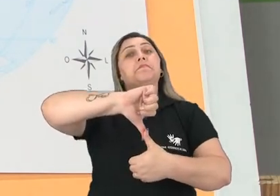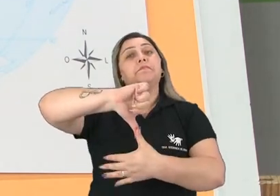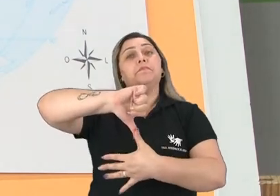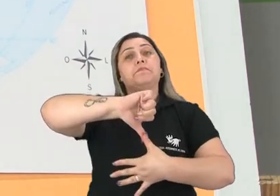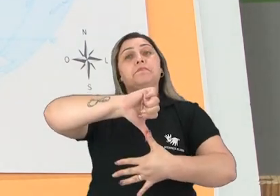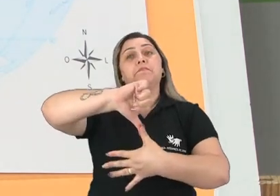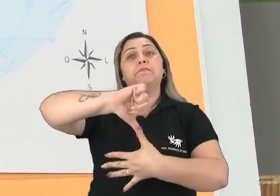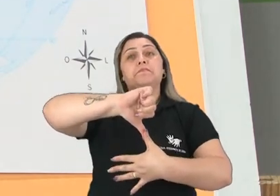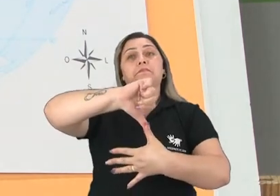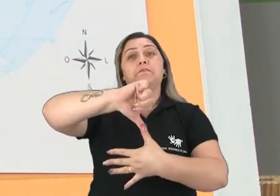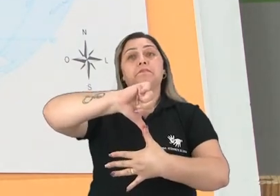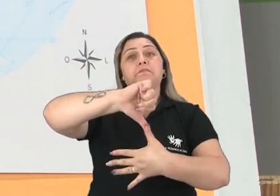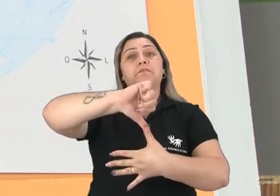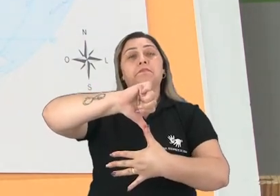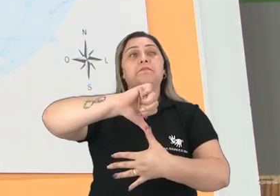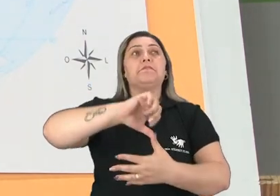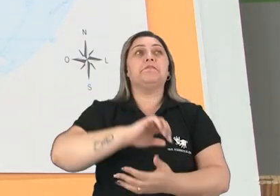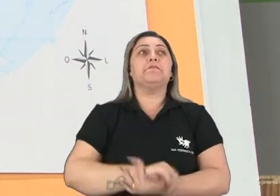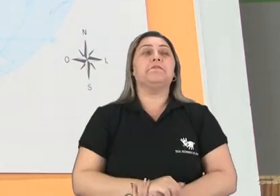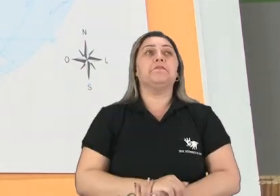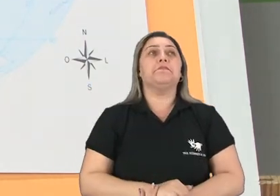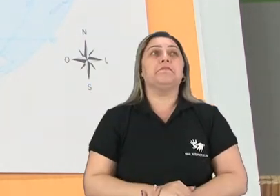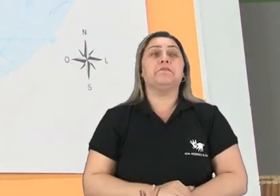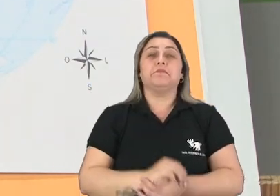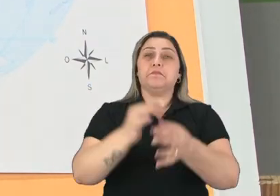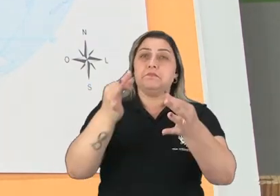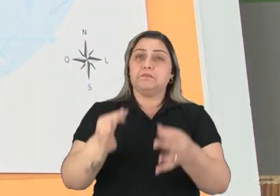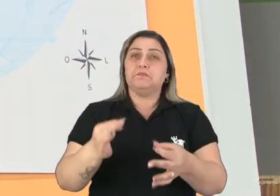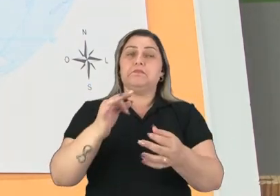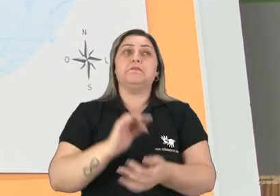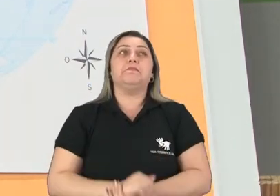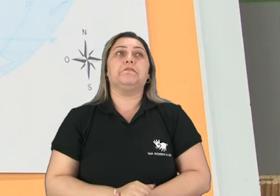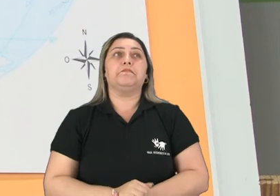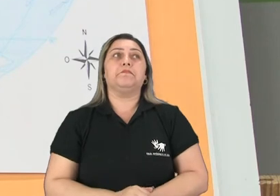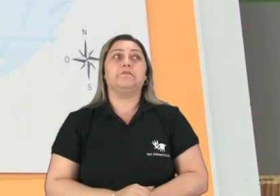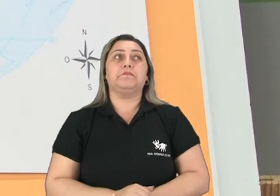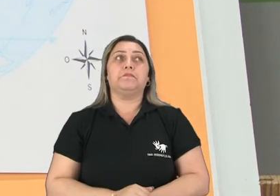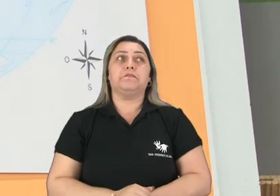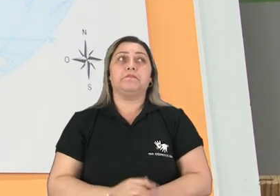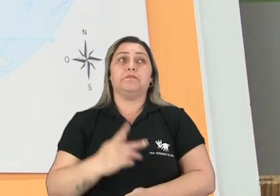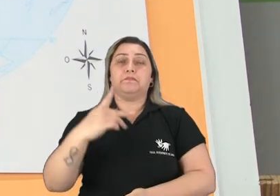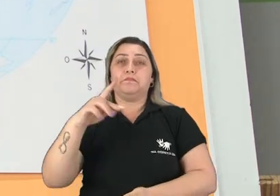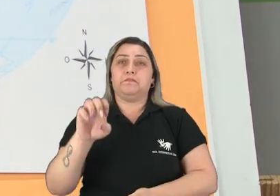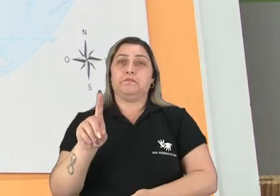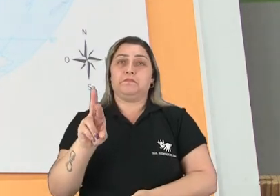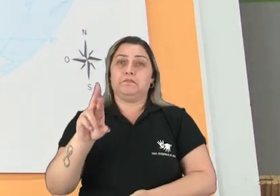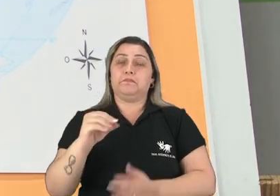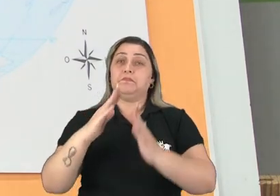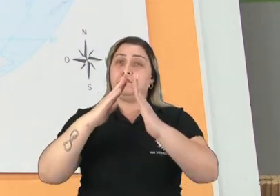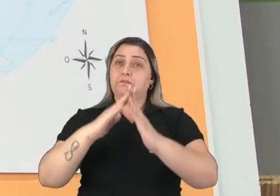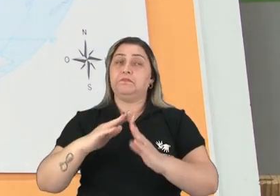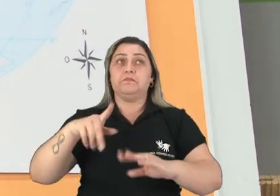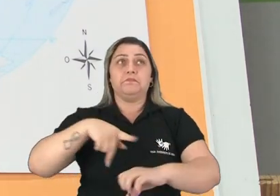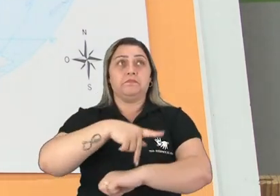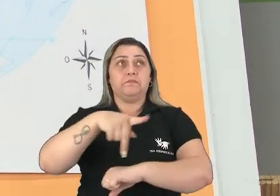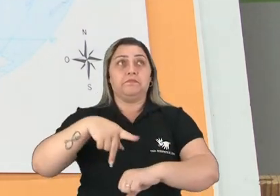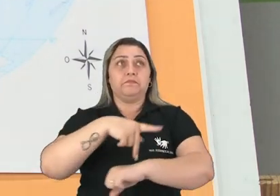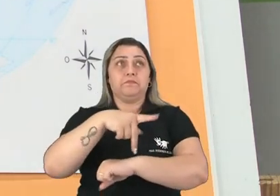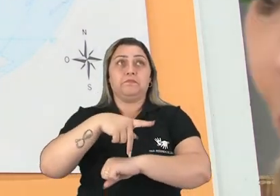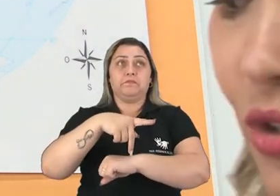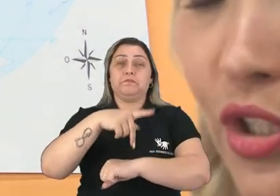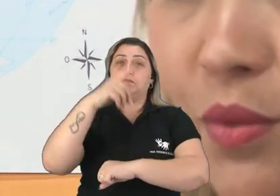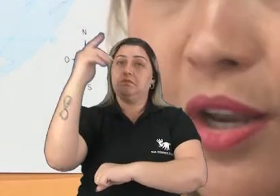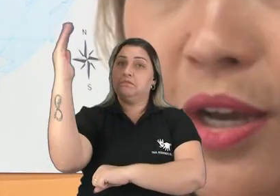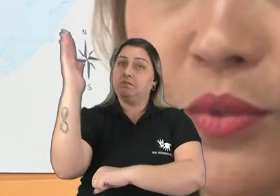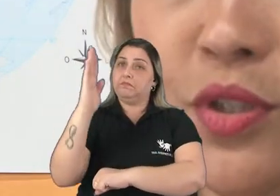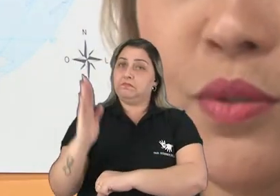na América do Sul, certo? O Pedro, ele mora no país